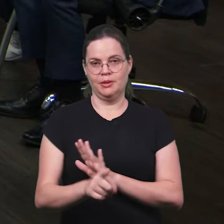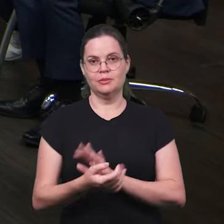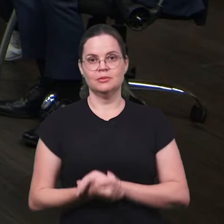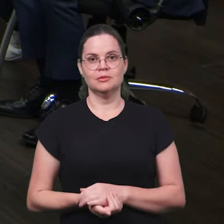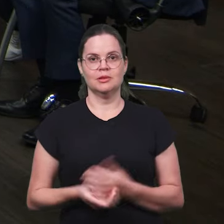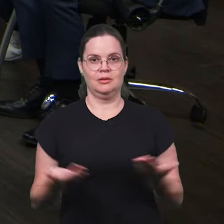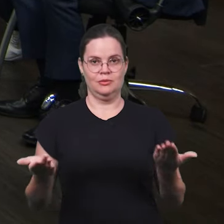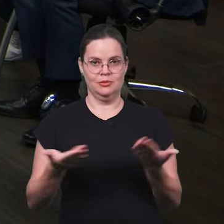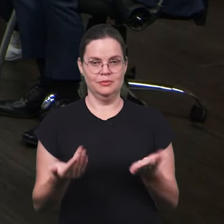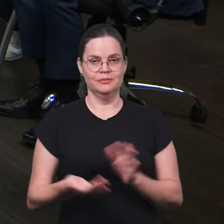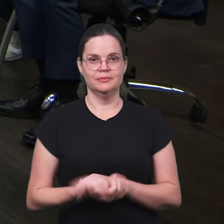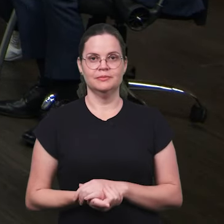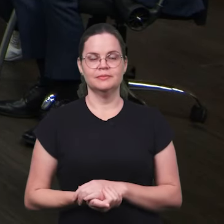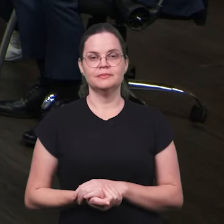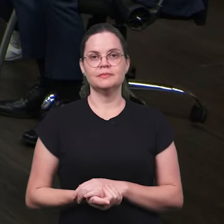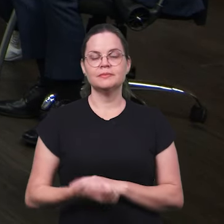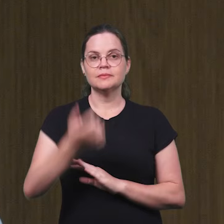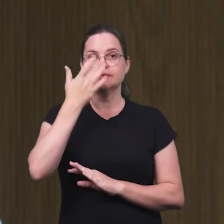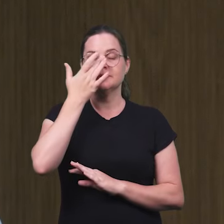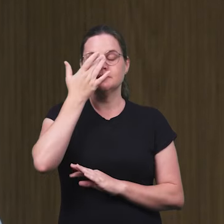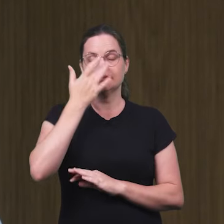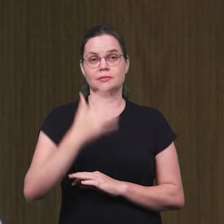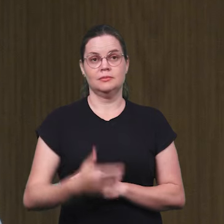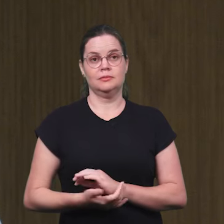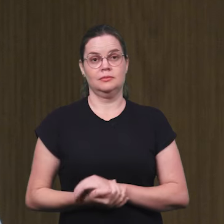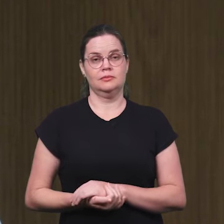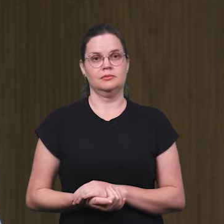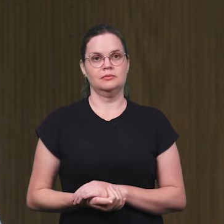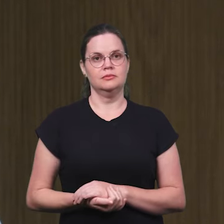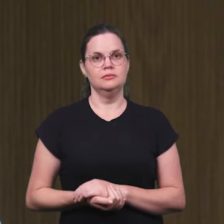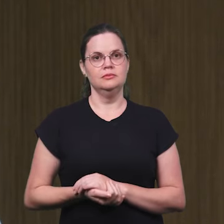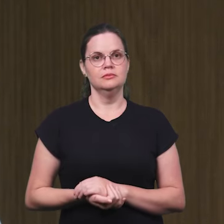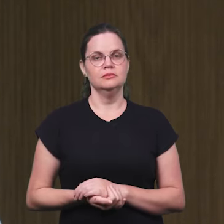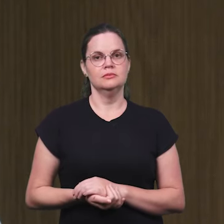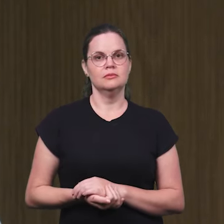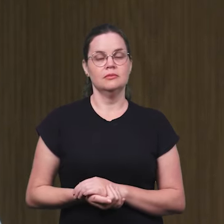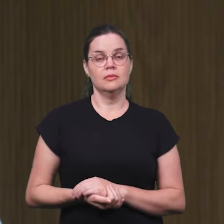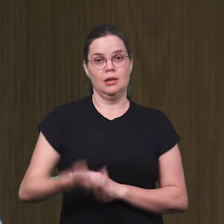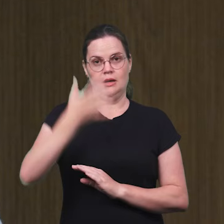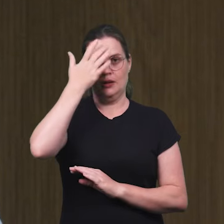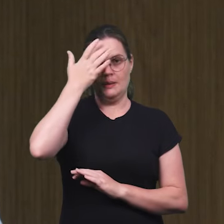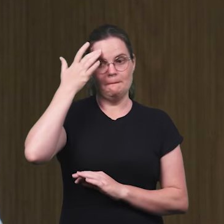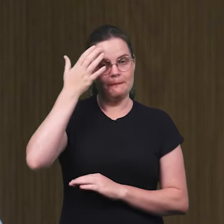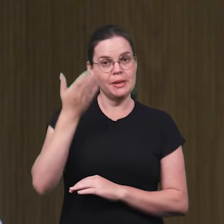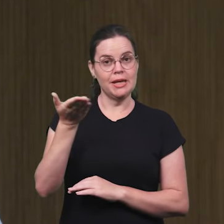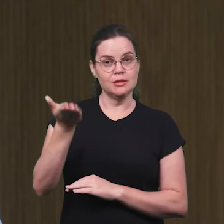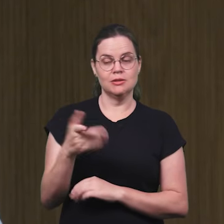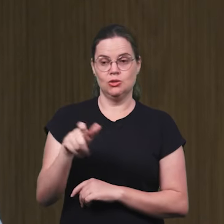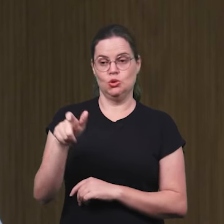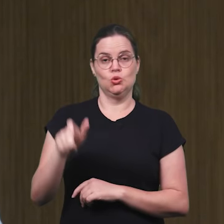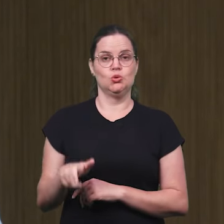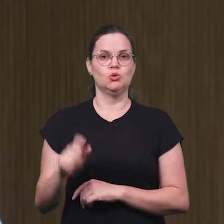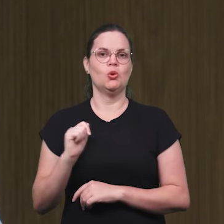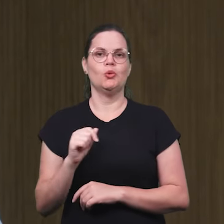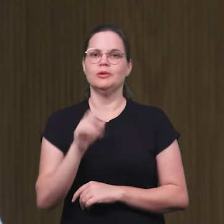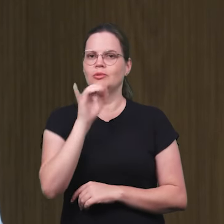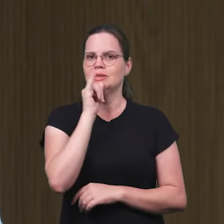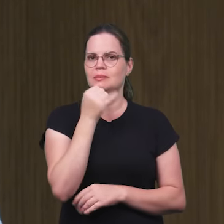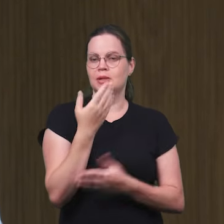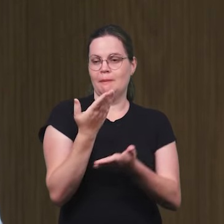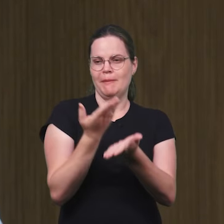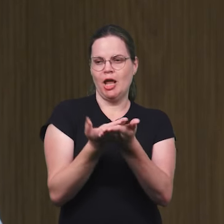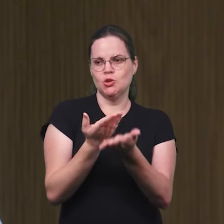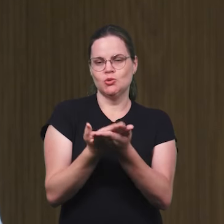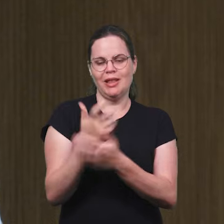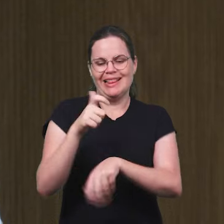perguntar agora. Para quem tem pouco tempo para